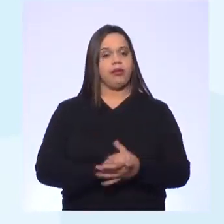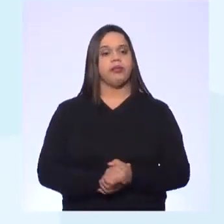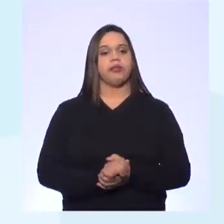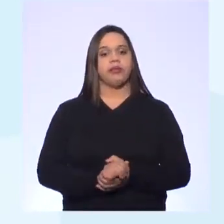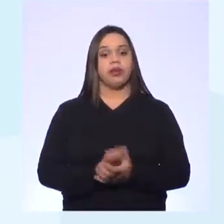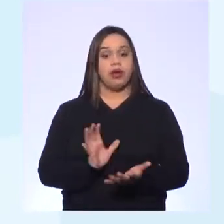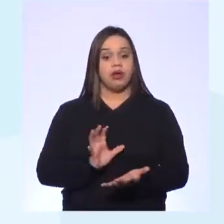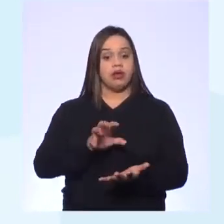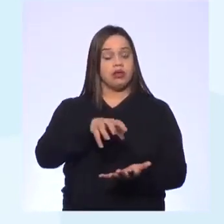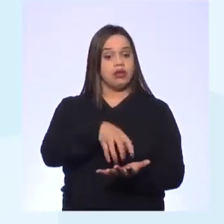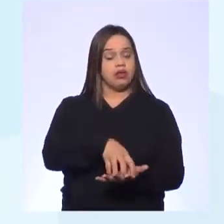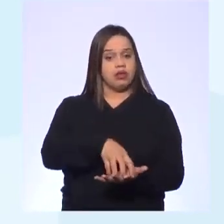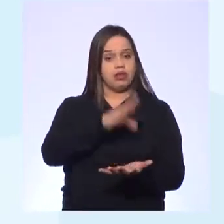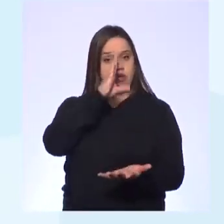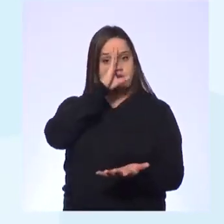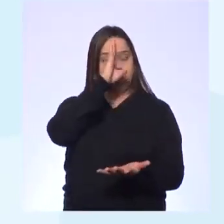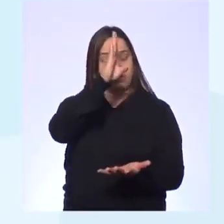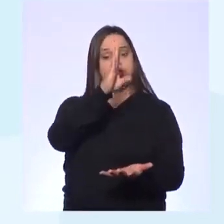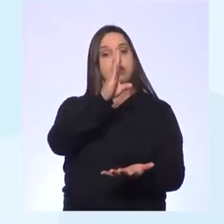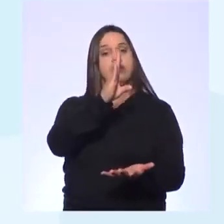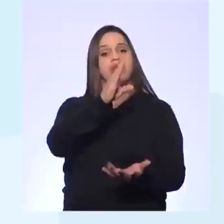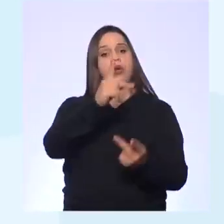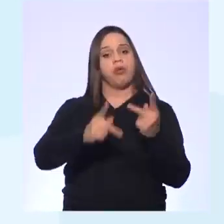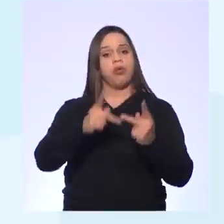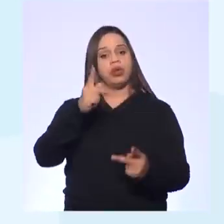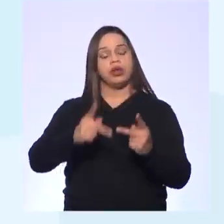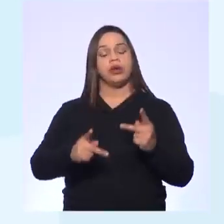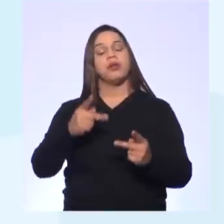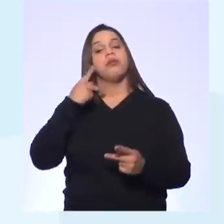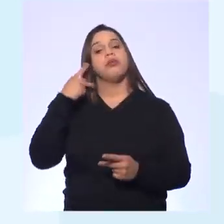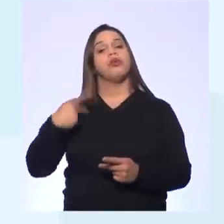centralização política na figura do imperador.